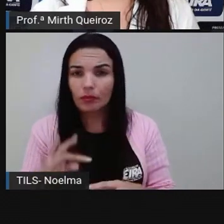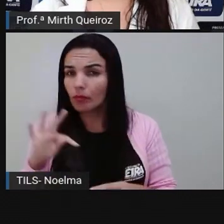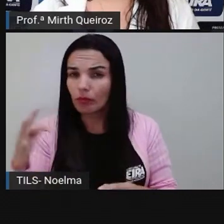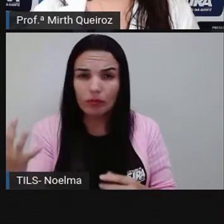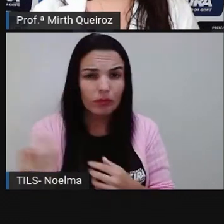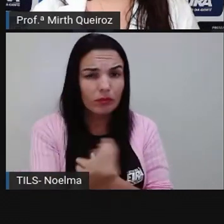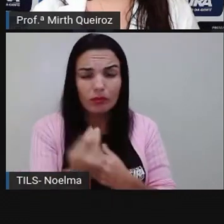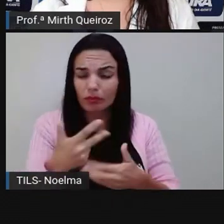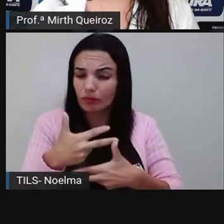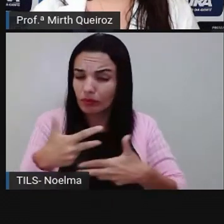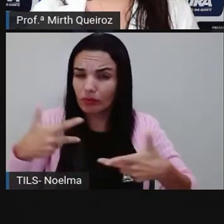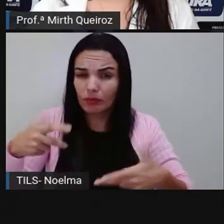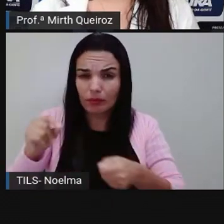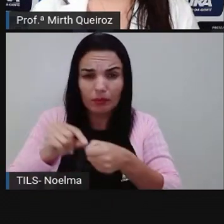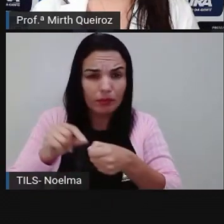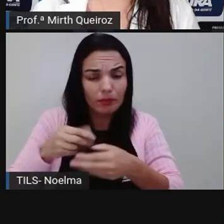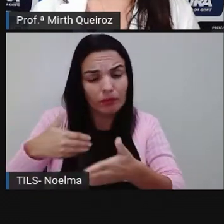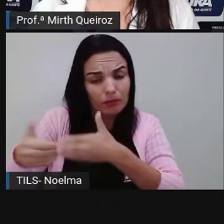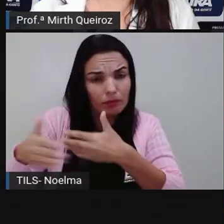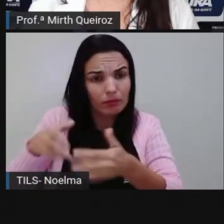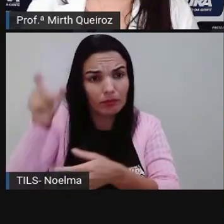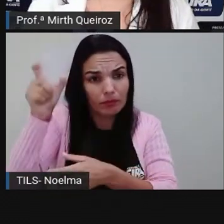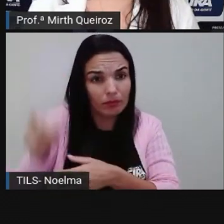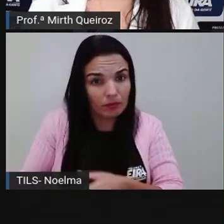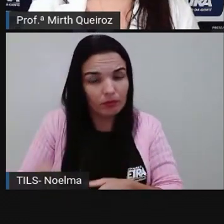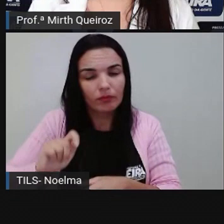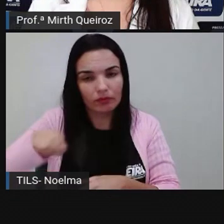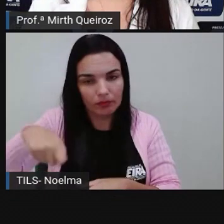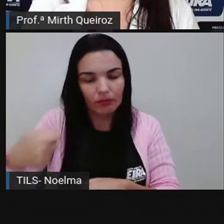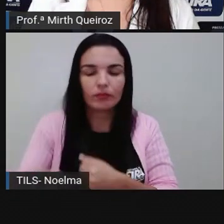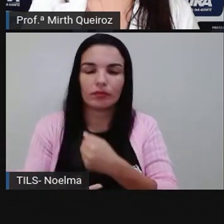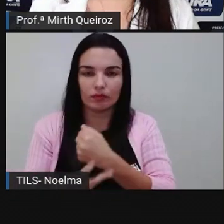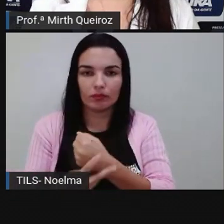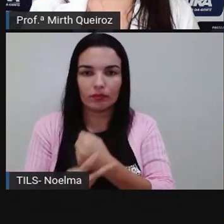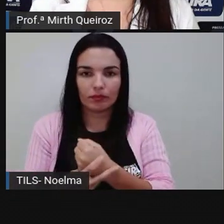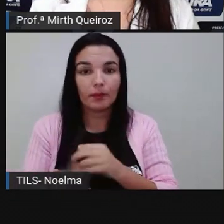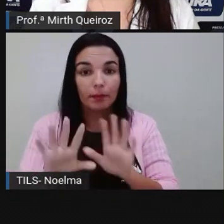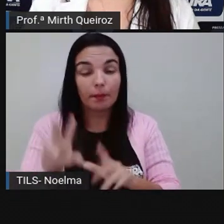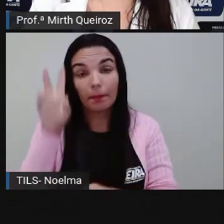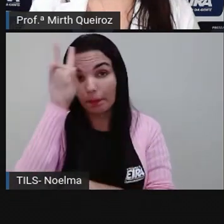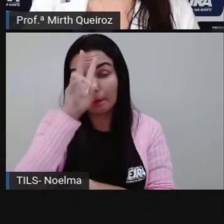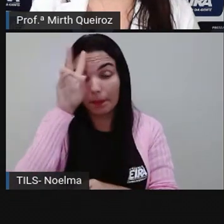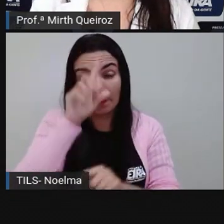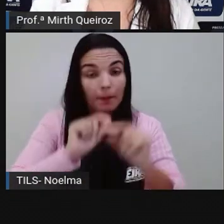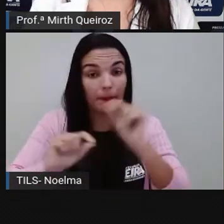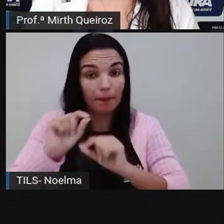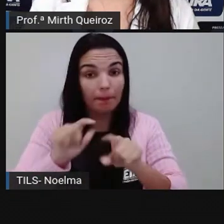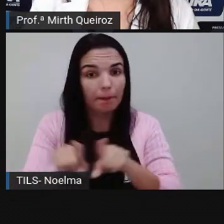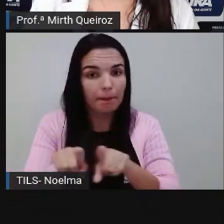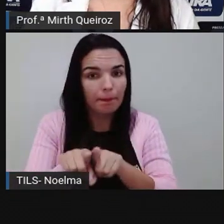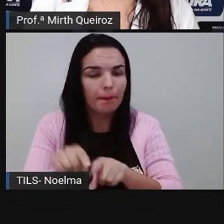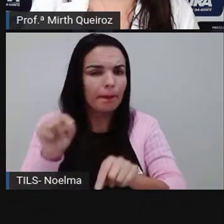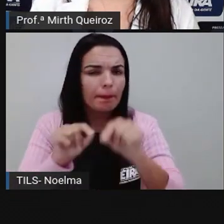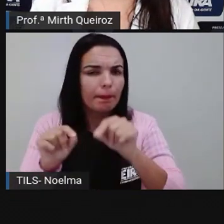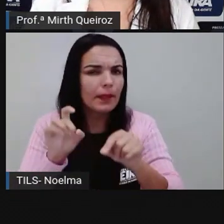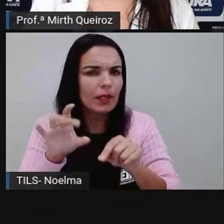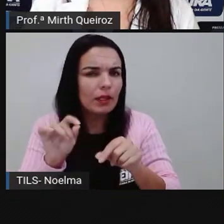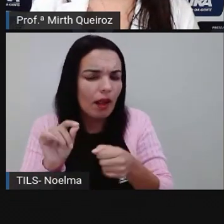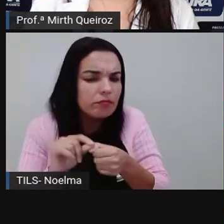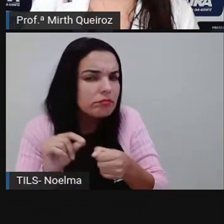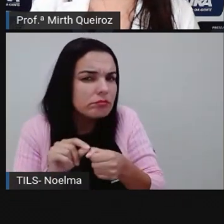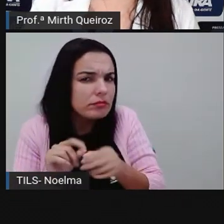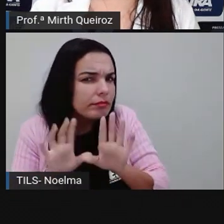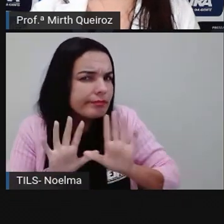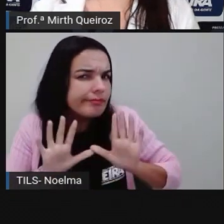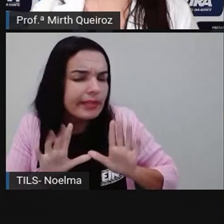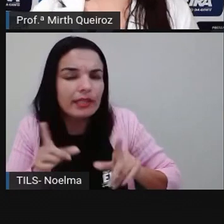ações praticadas pelo sujeito são verbos. Lembrando que verbos não são só ações, né? Nós vimos